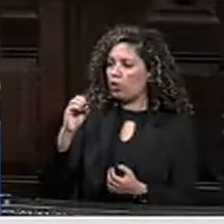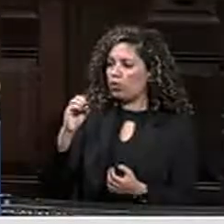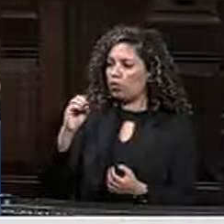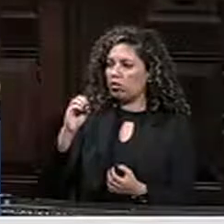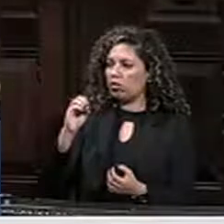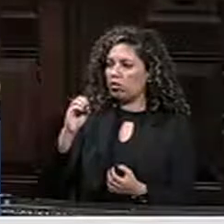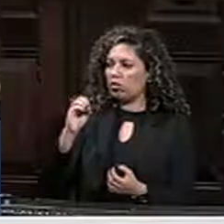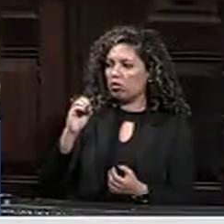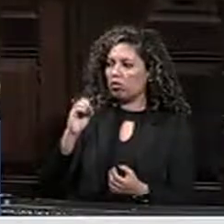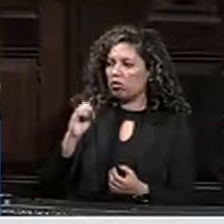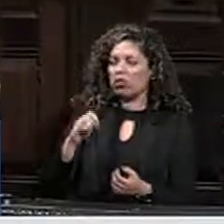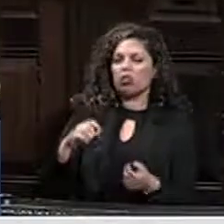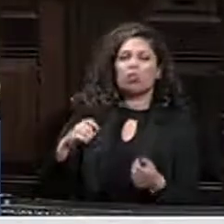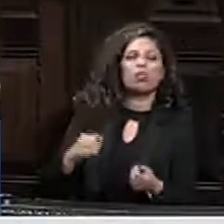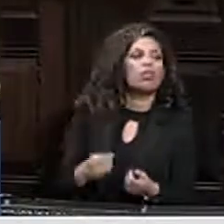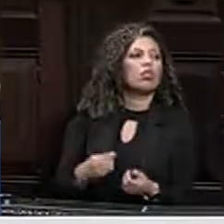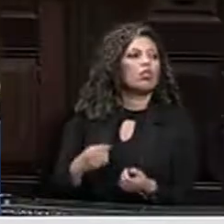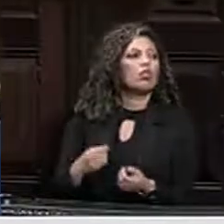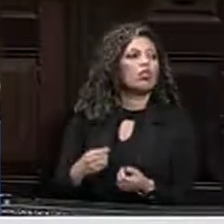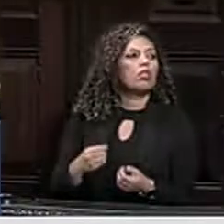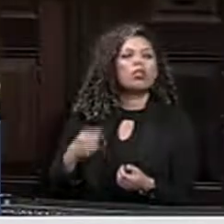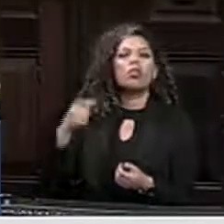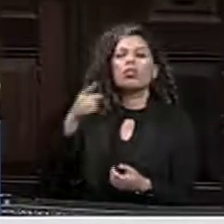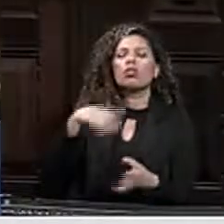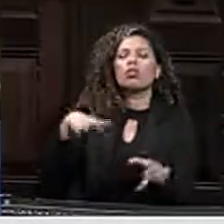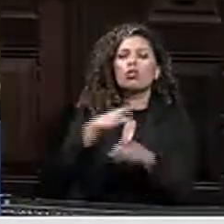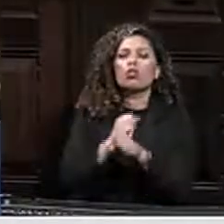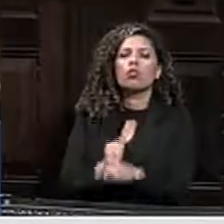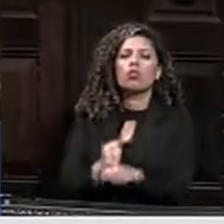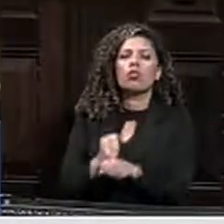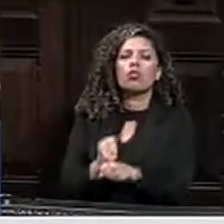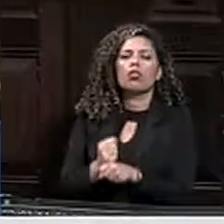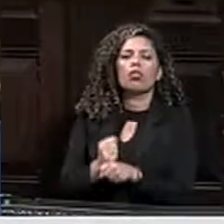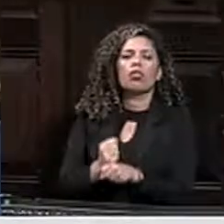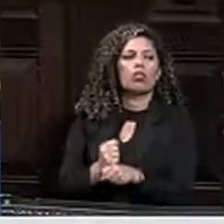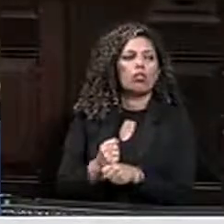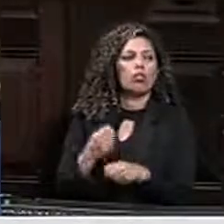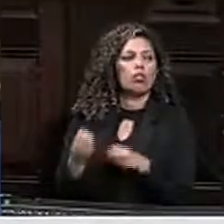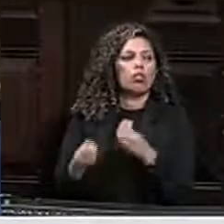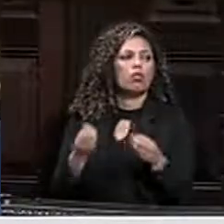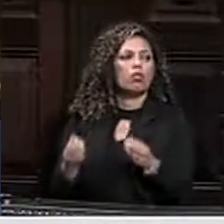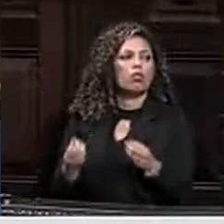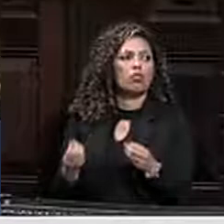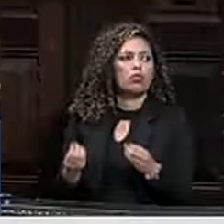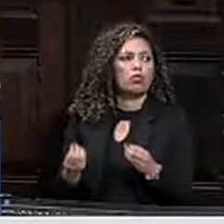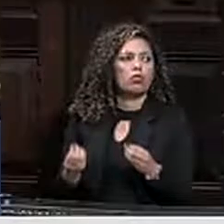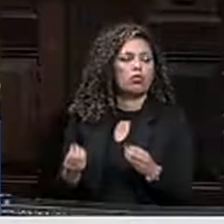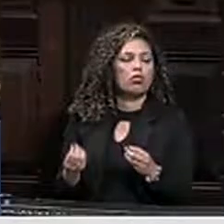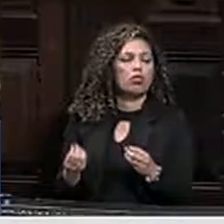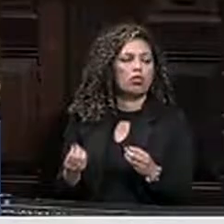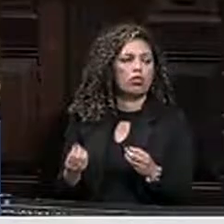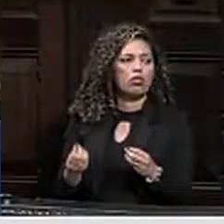daí é computado naquilo que realmente